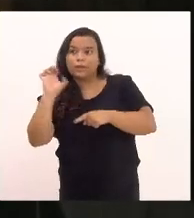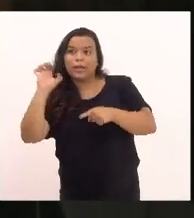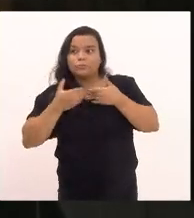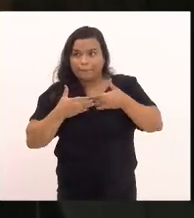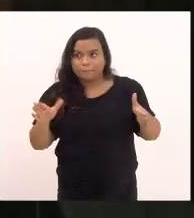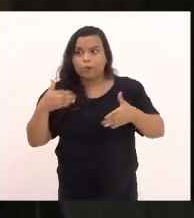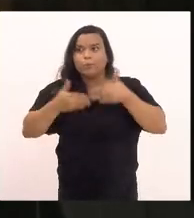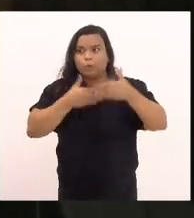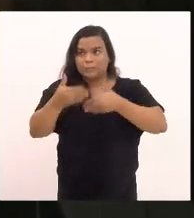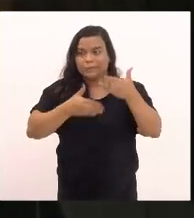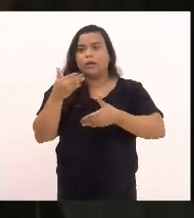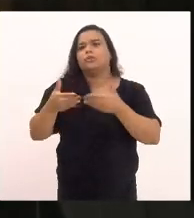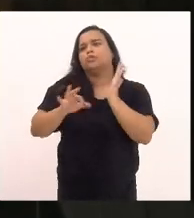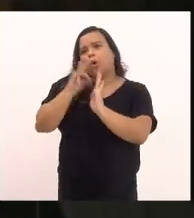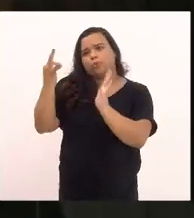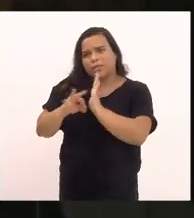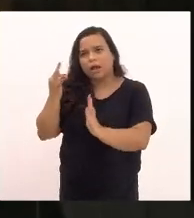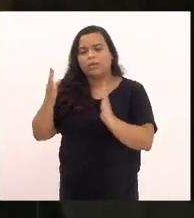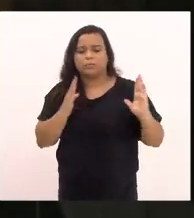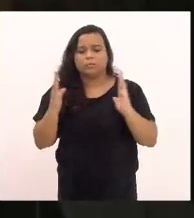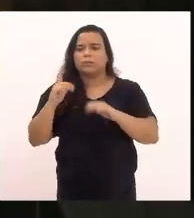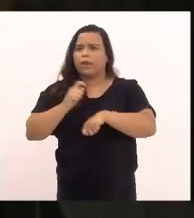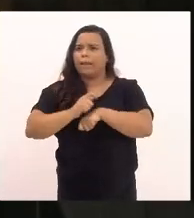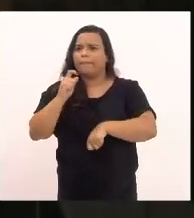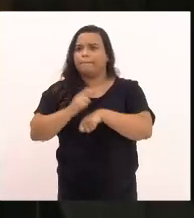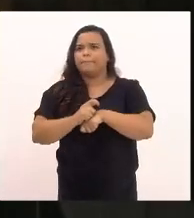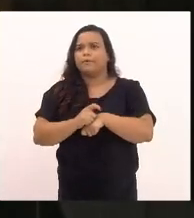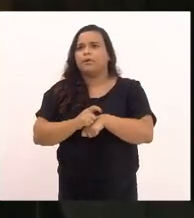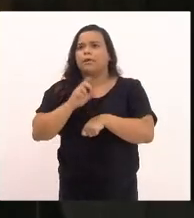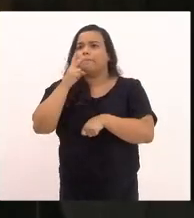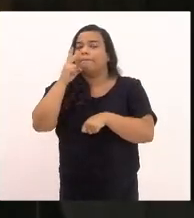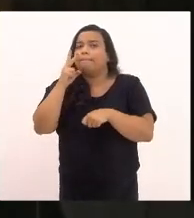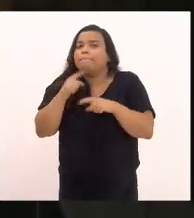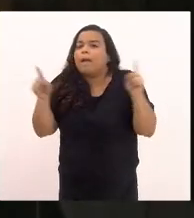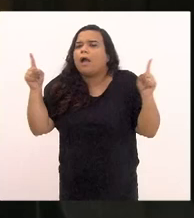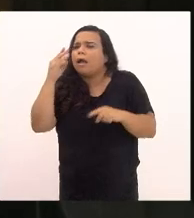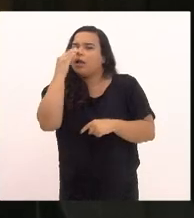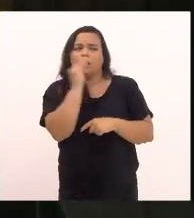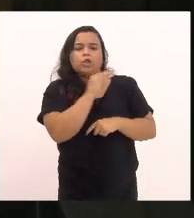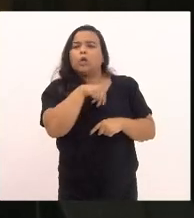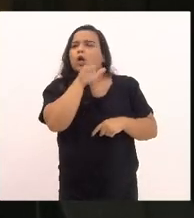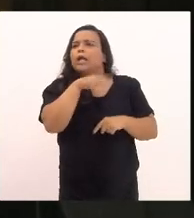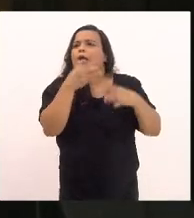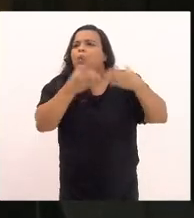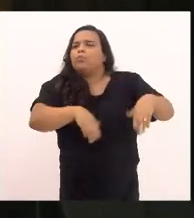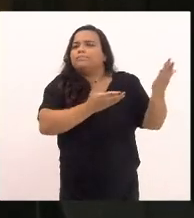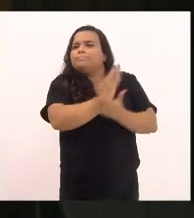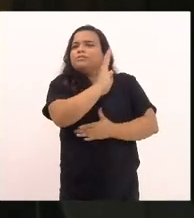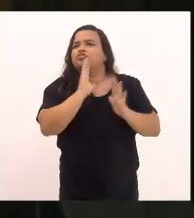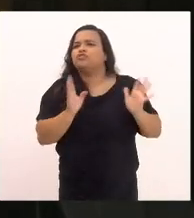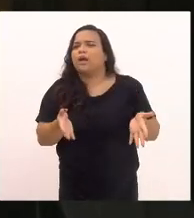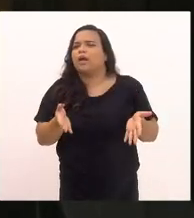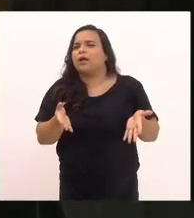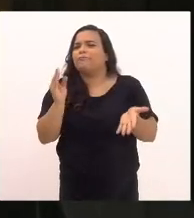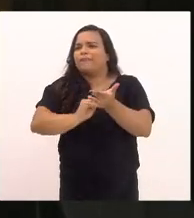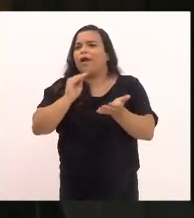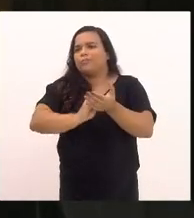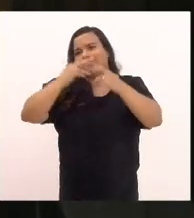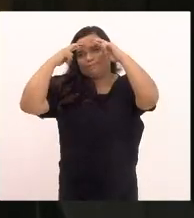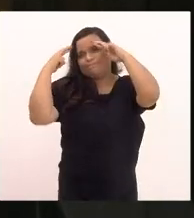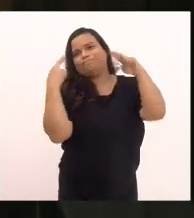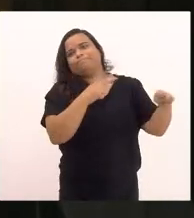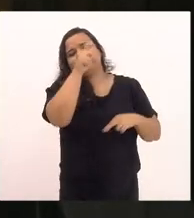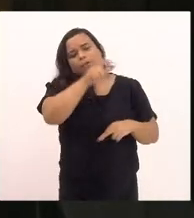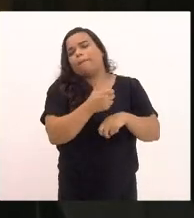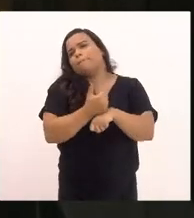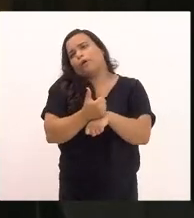1.500 professores, ignorando esses concursos com profissionais aprovados. Isso é um desrespeito com o profissional de educação, que